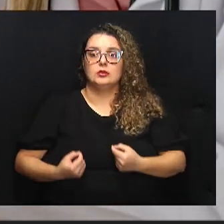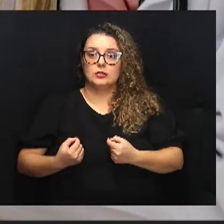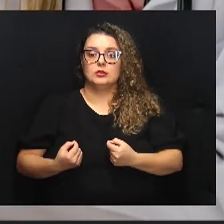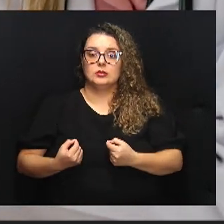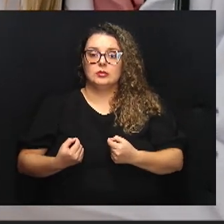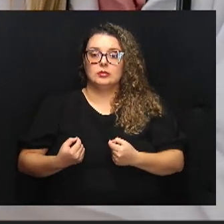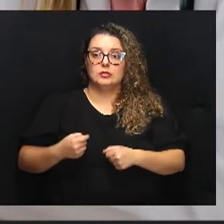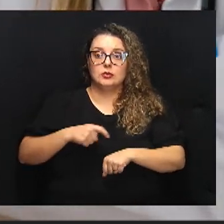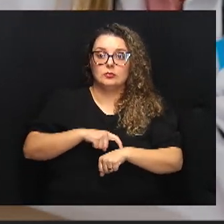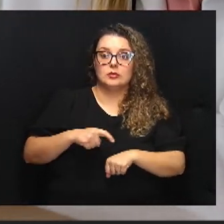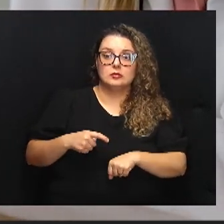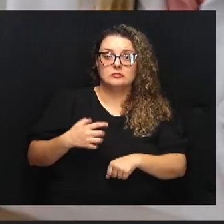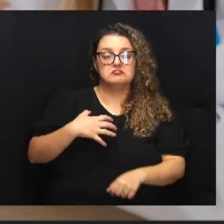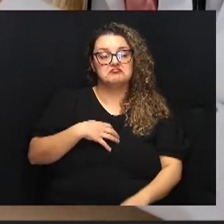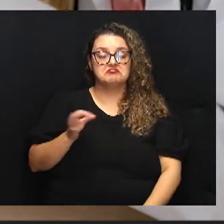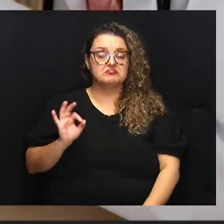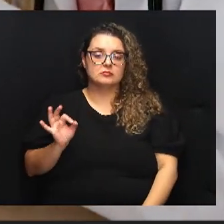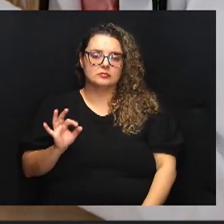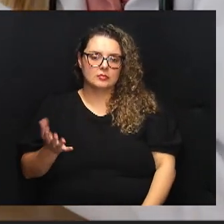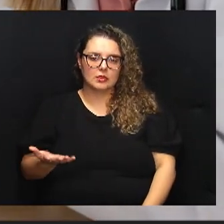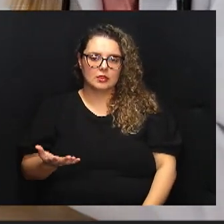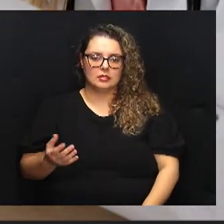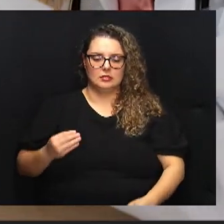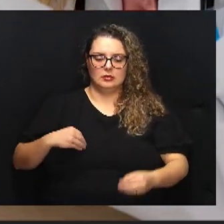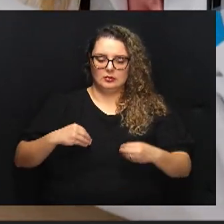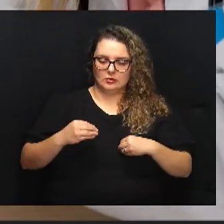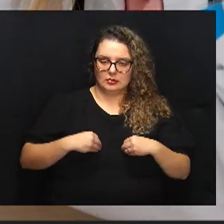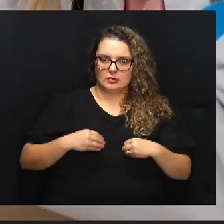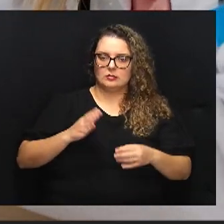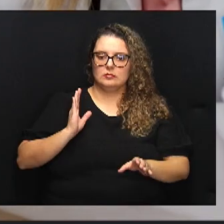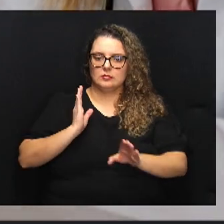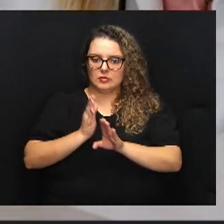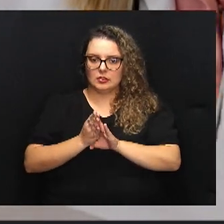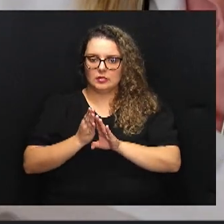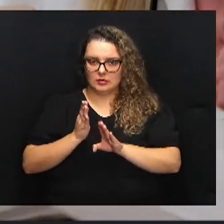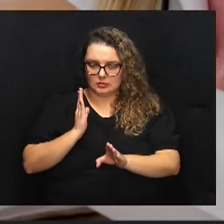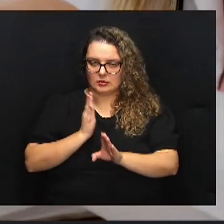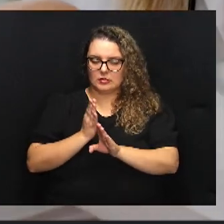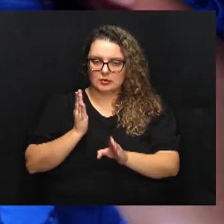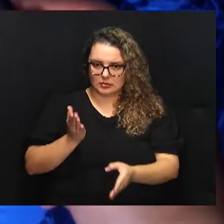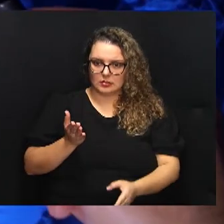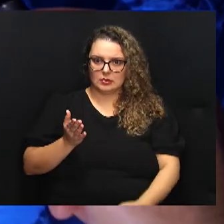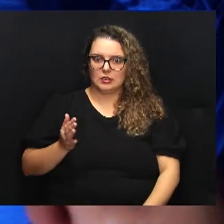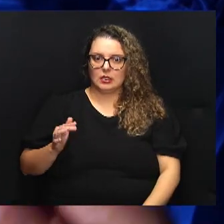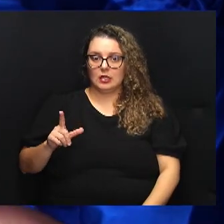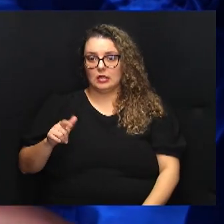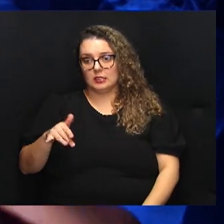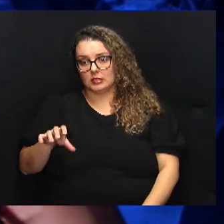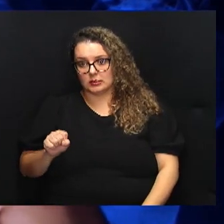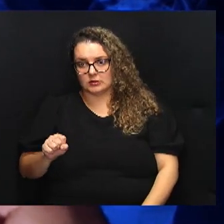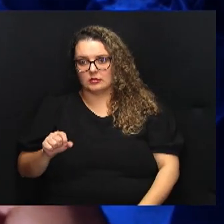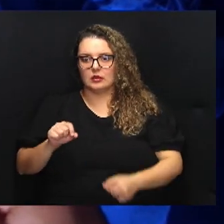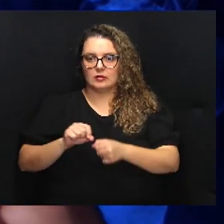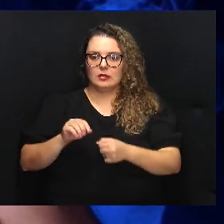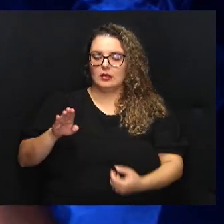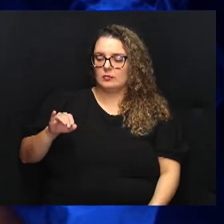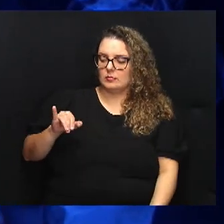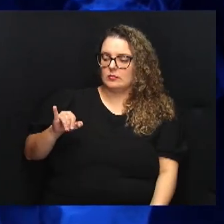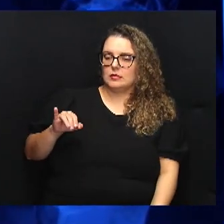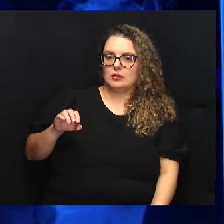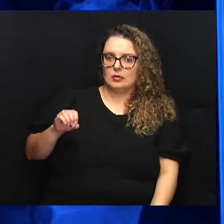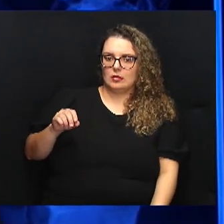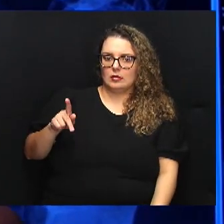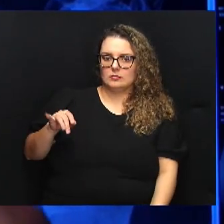pode estar assintomático. Então, ele faz o exame, ele identifica a presença da lesão ali e faz a biópsia. Fazendo a biópsia, a gente consegue